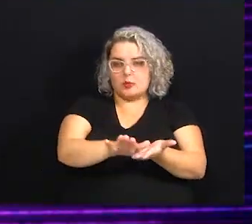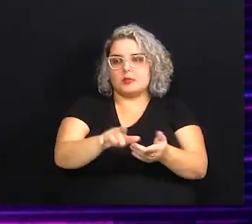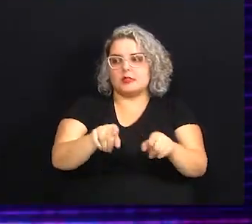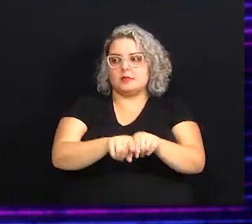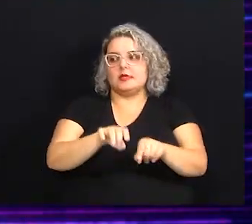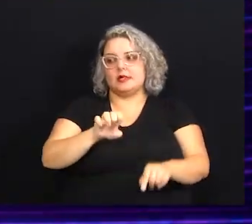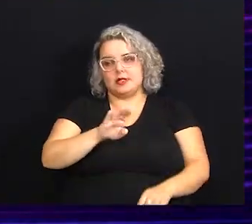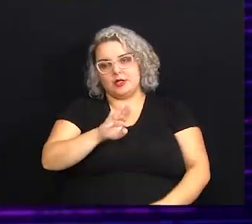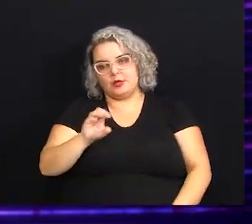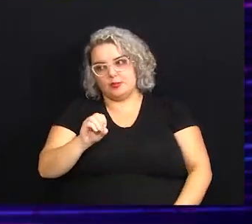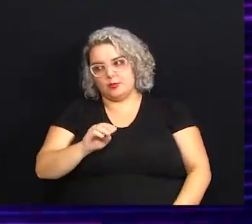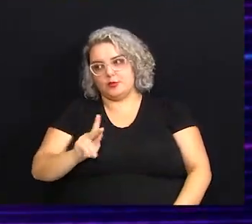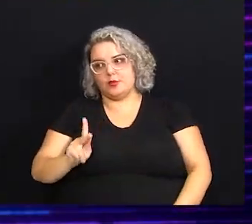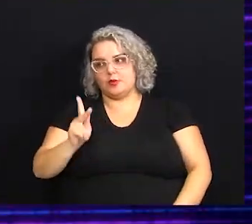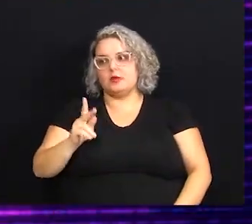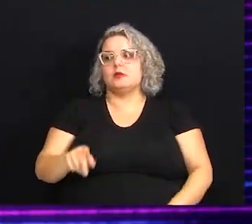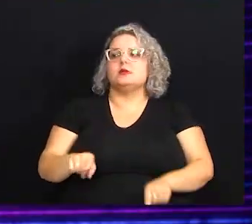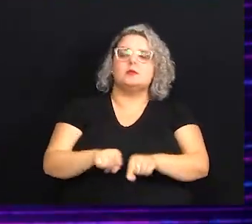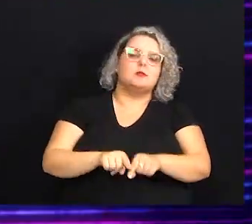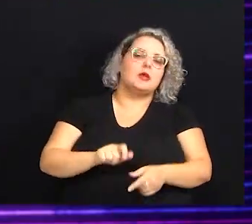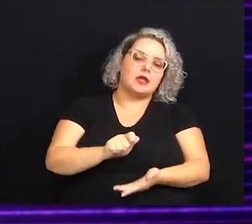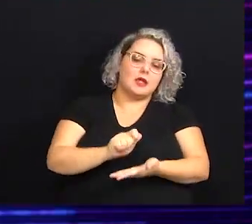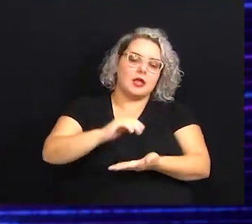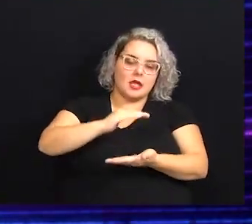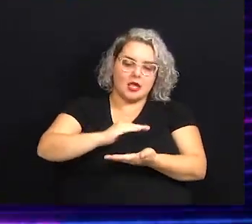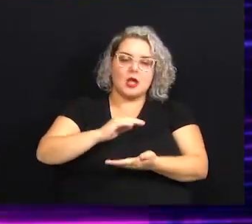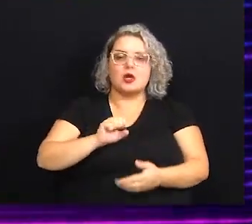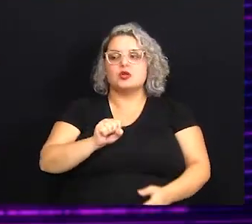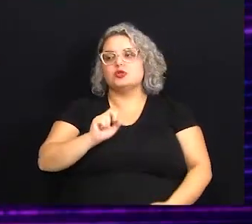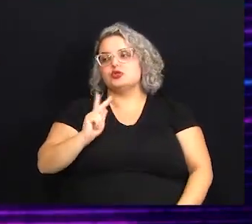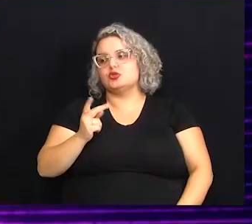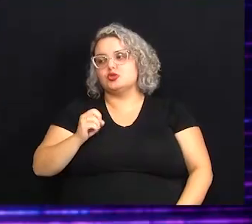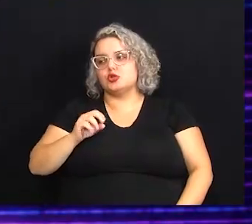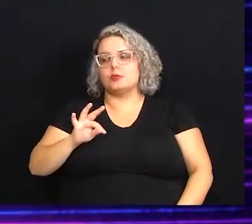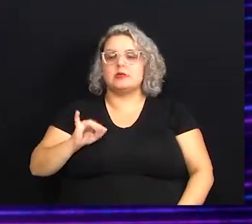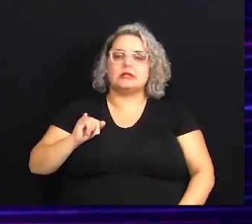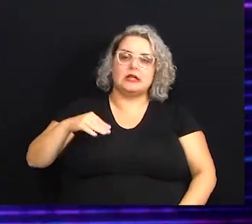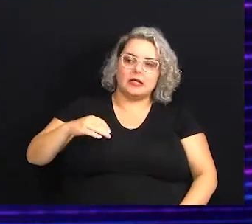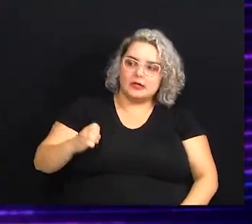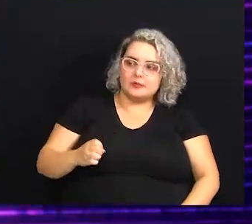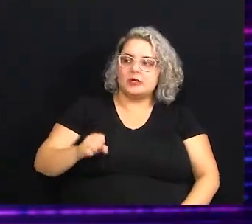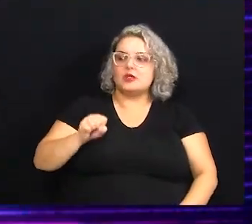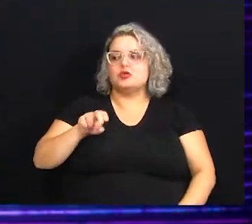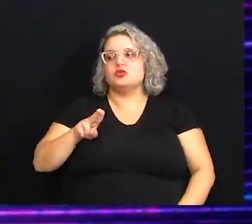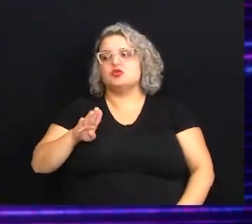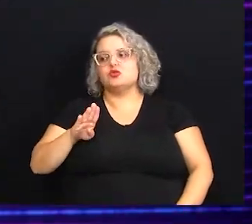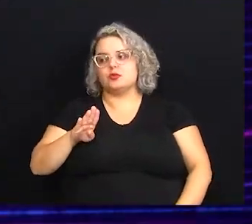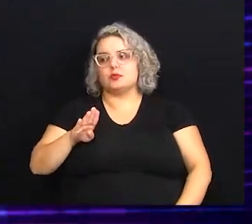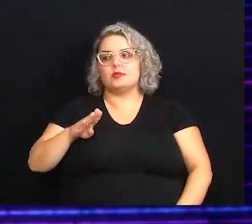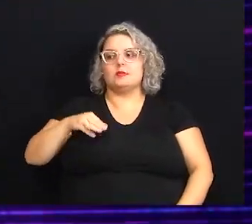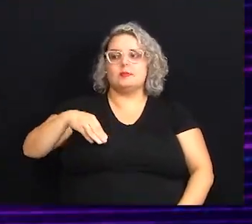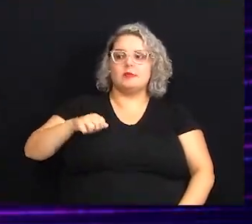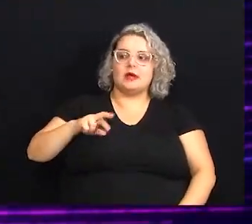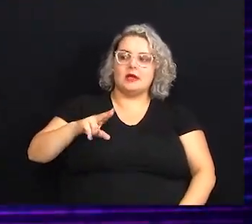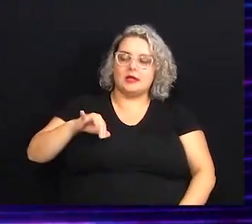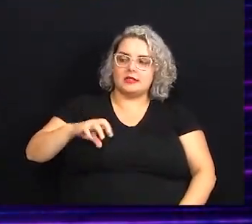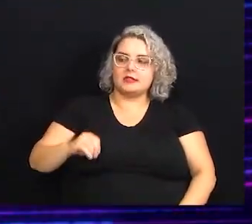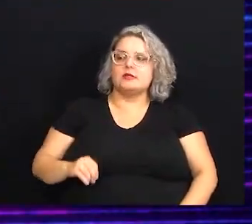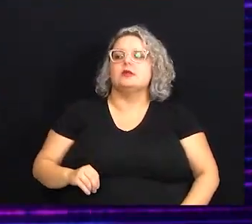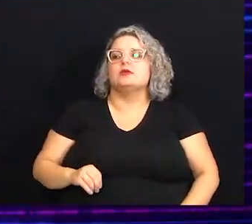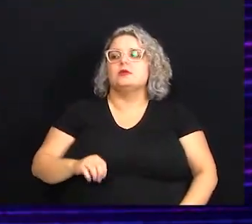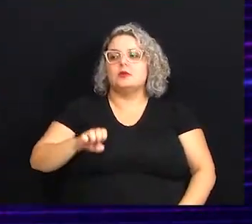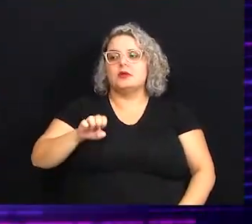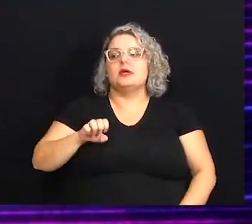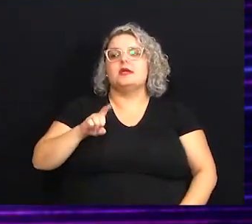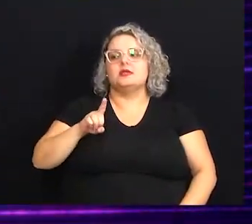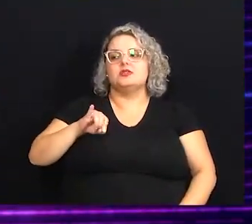como e-book em outras plataformas como Americanas, Shoptime, Submarino, o site da Viseu, que no caso é a editora que o livro